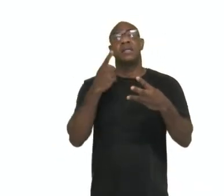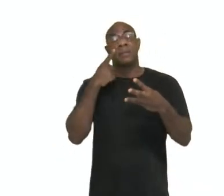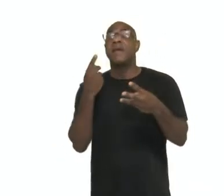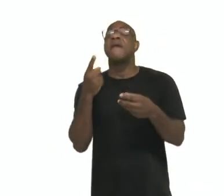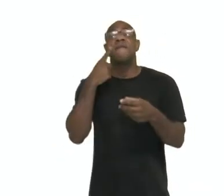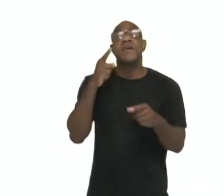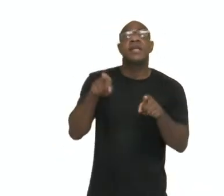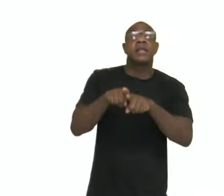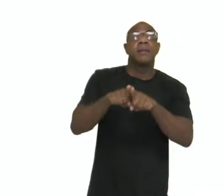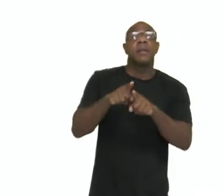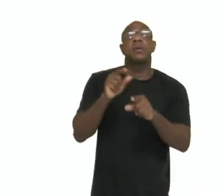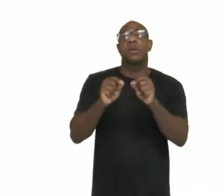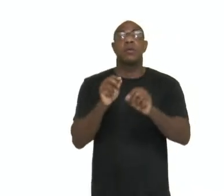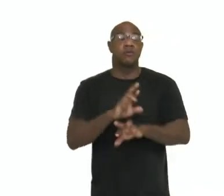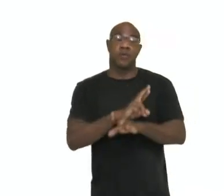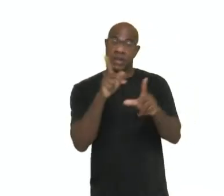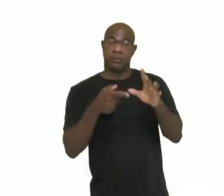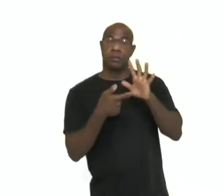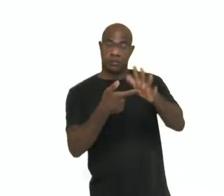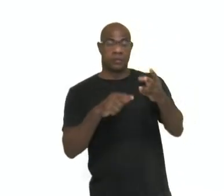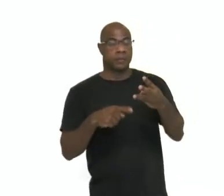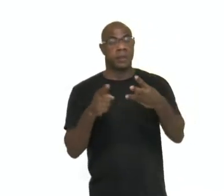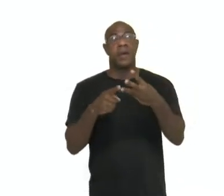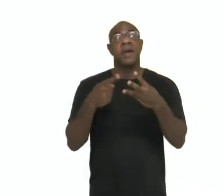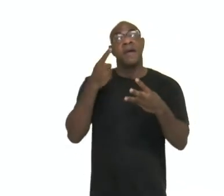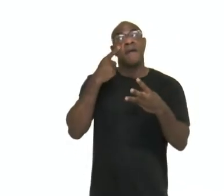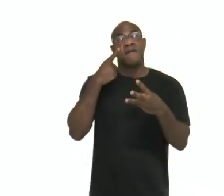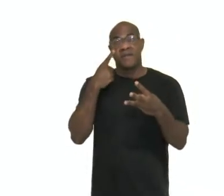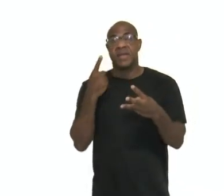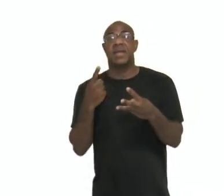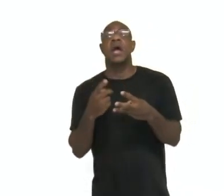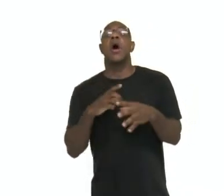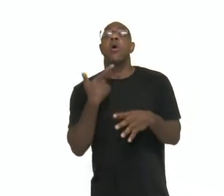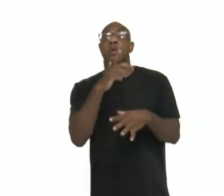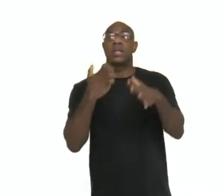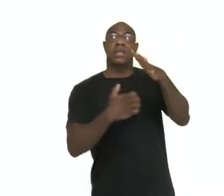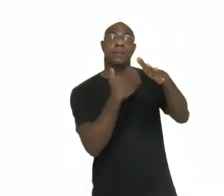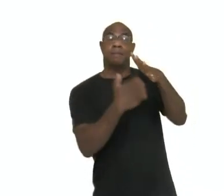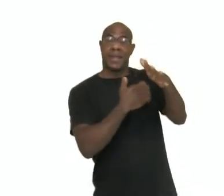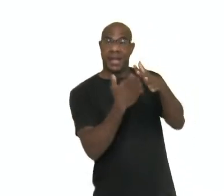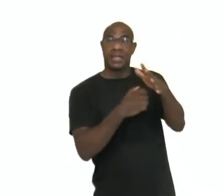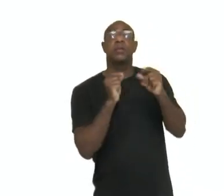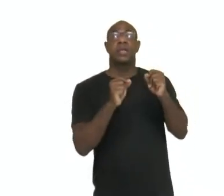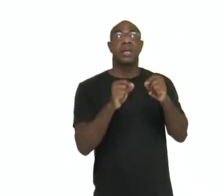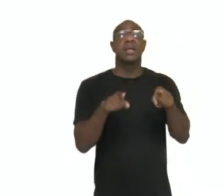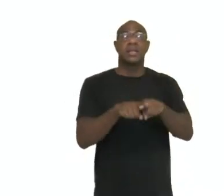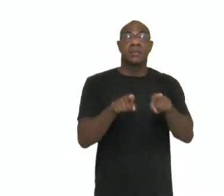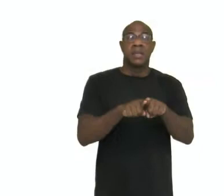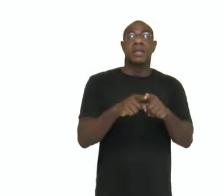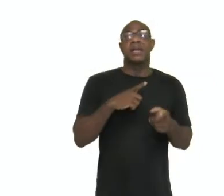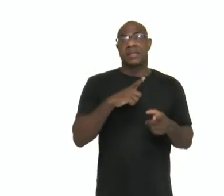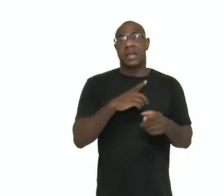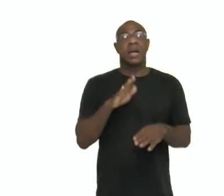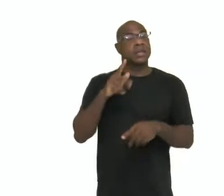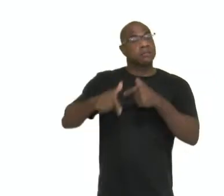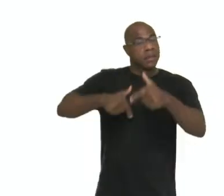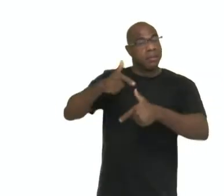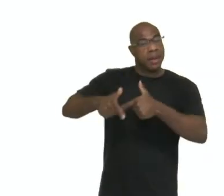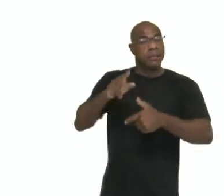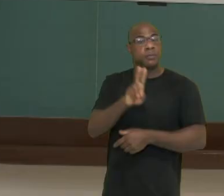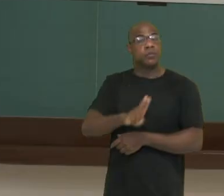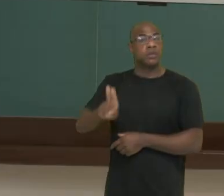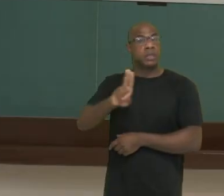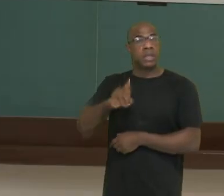buscar exatamente um diferencial, analisar os fornecedores e empresas que fornecem os produtos e serviços que você vai